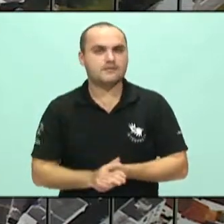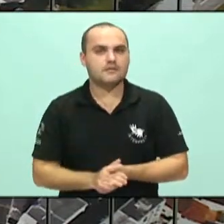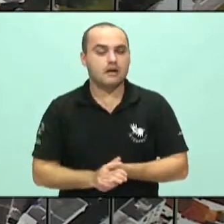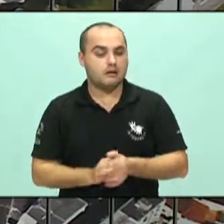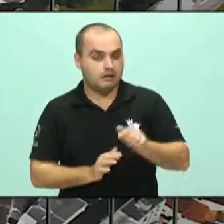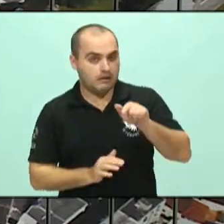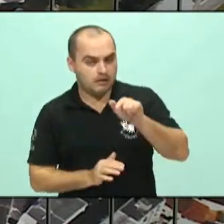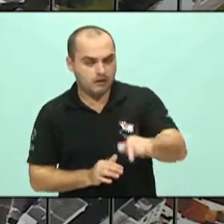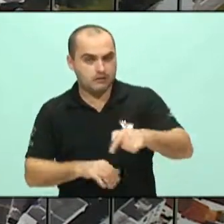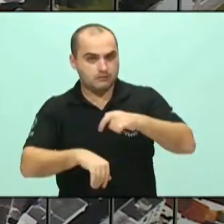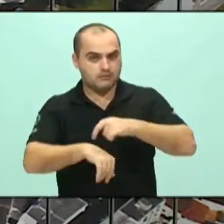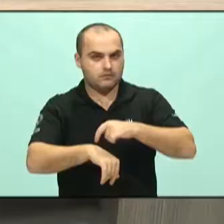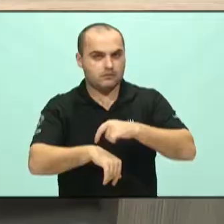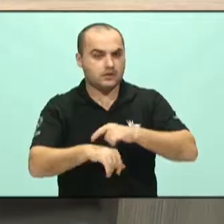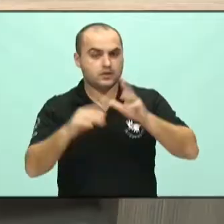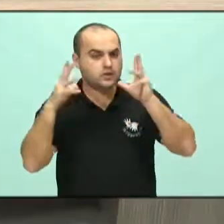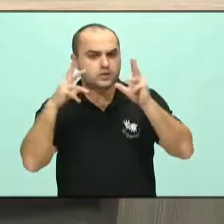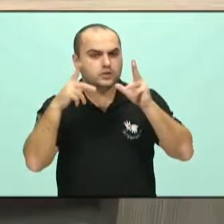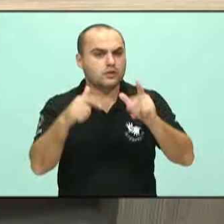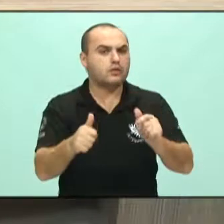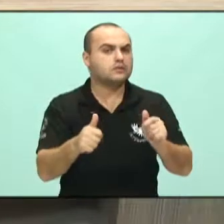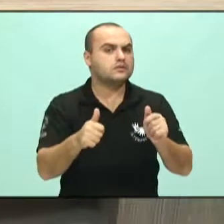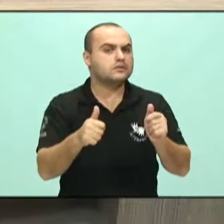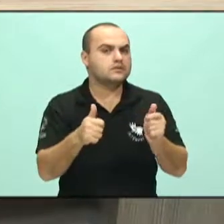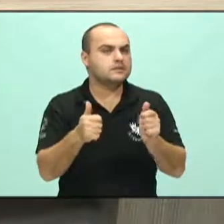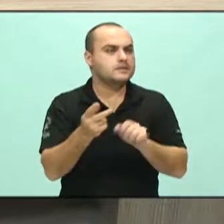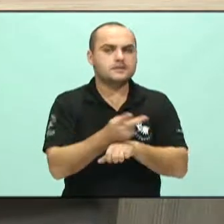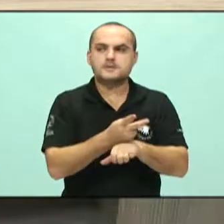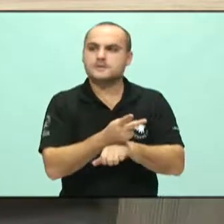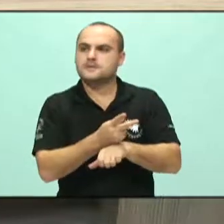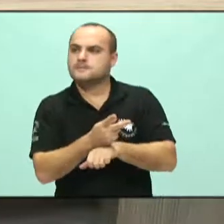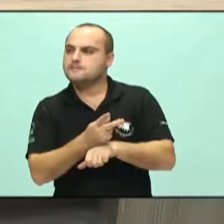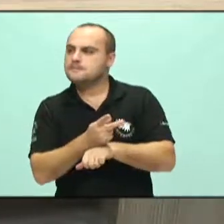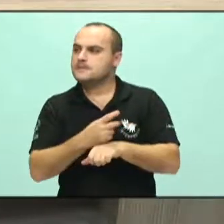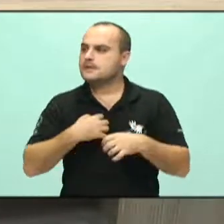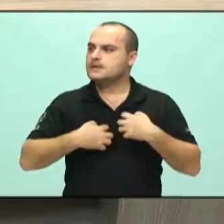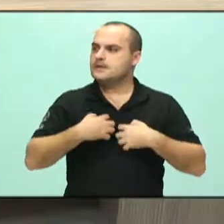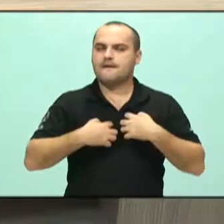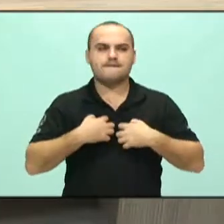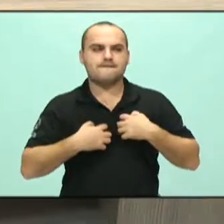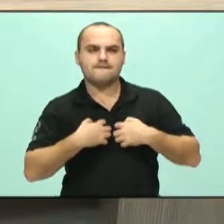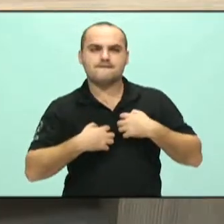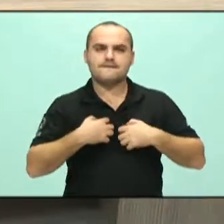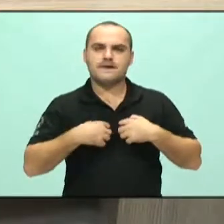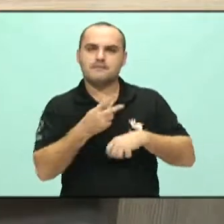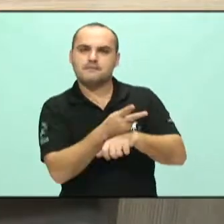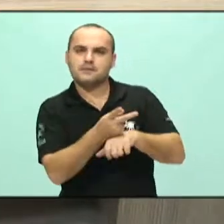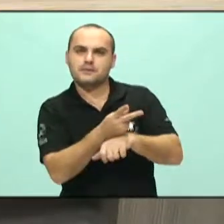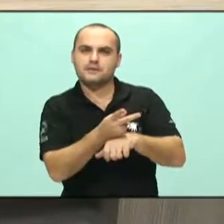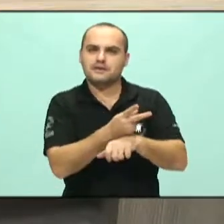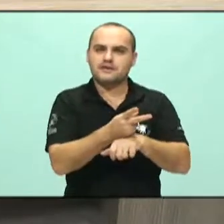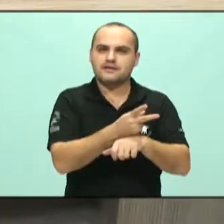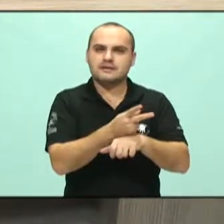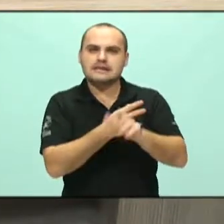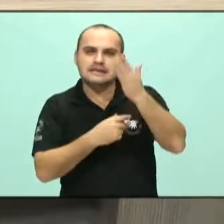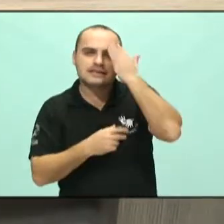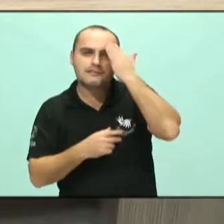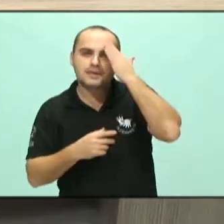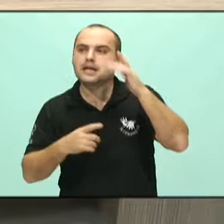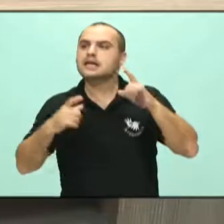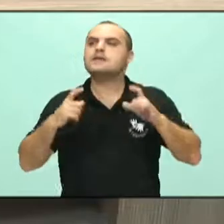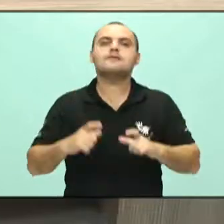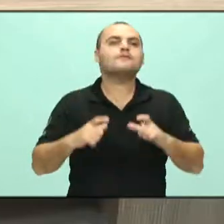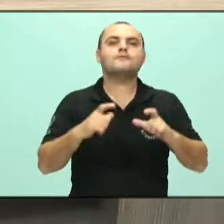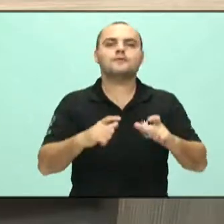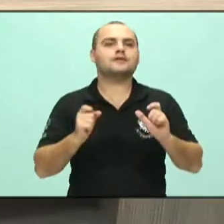época, estavam todos ainda muito ansiosos, diríamos assim, muito antenados, né, para saber